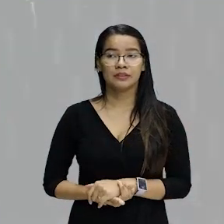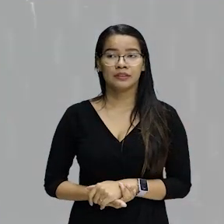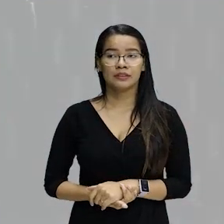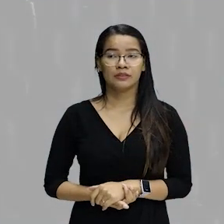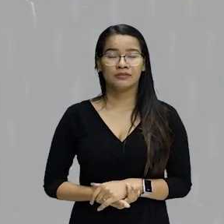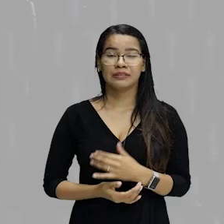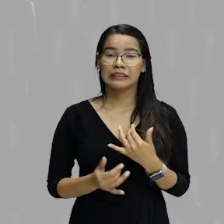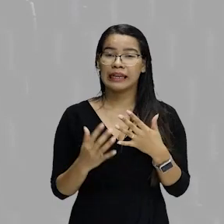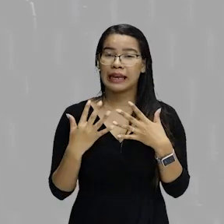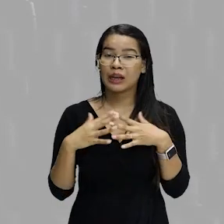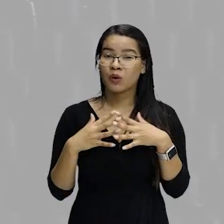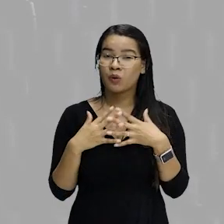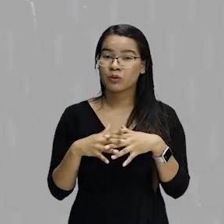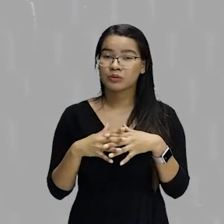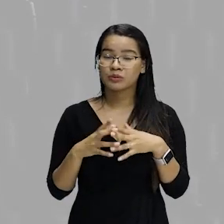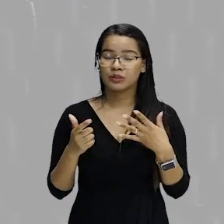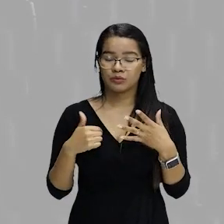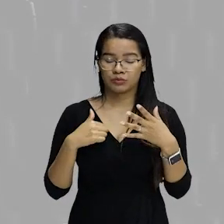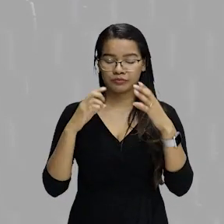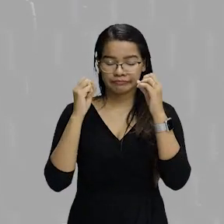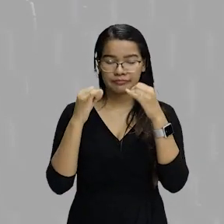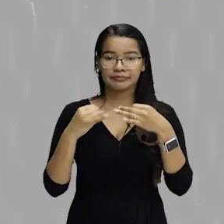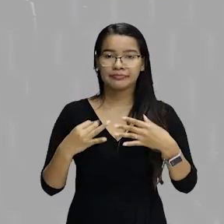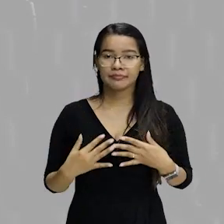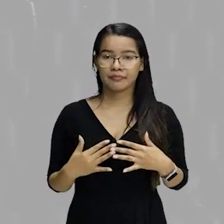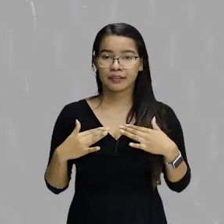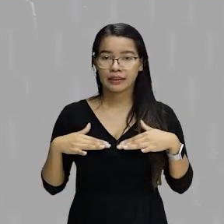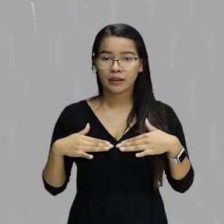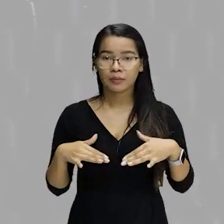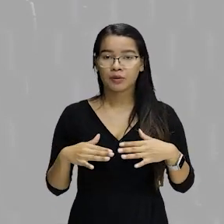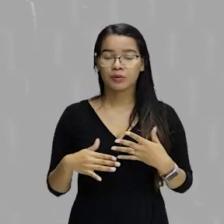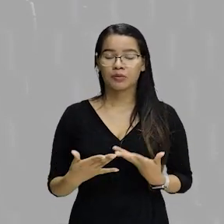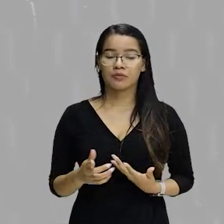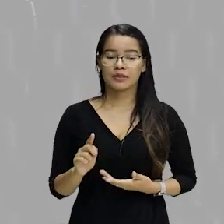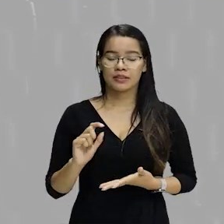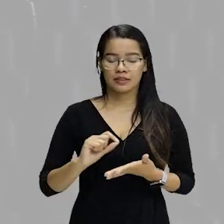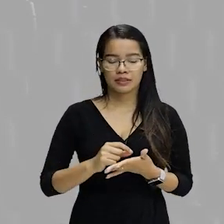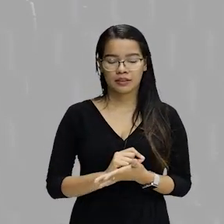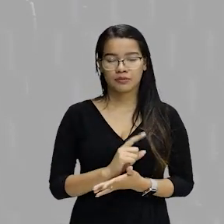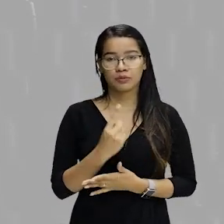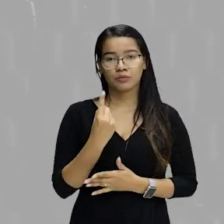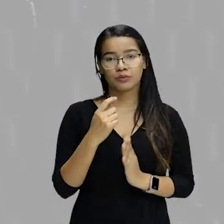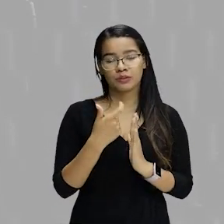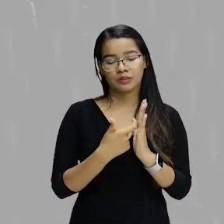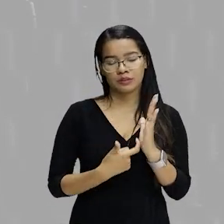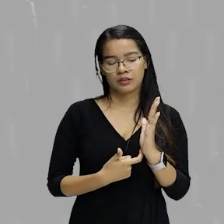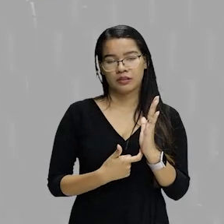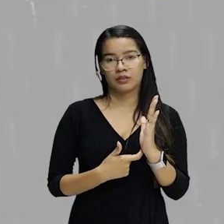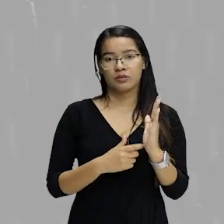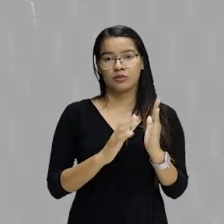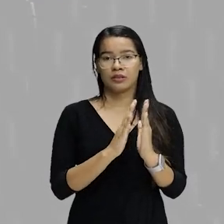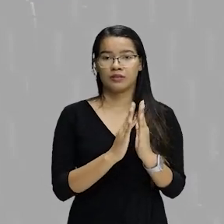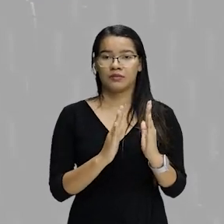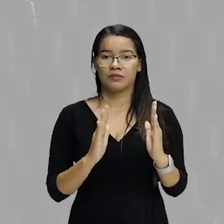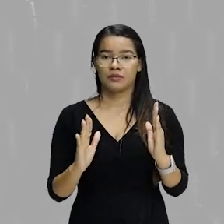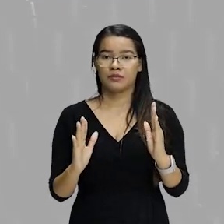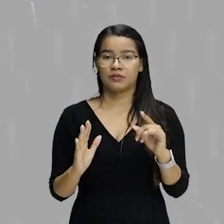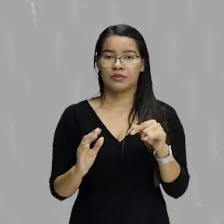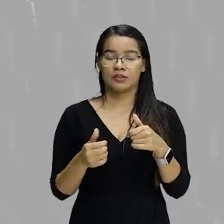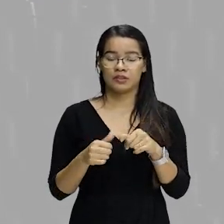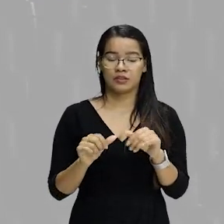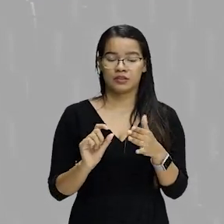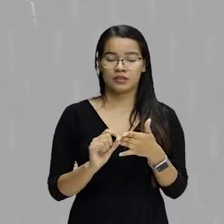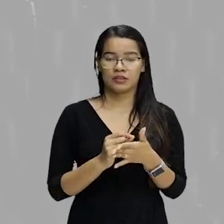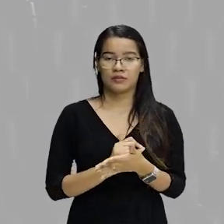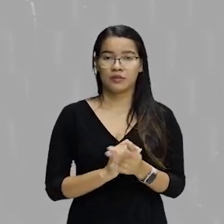Então, ficou confuso? Eu vou te explicar. Quando você escreve um texto em versos, você está